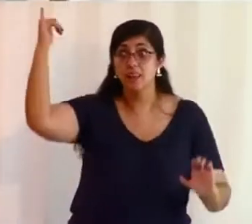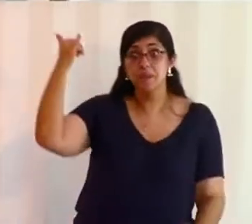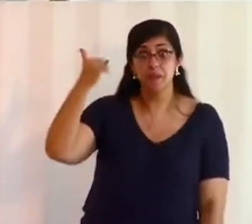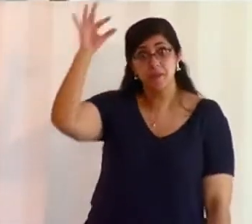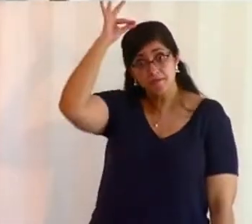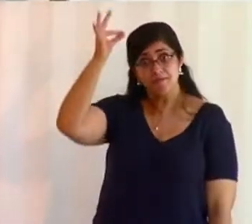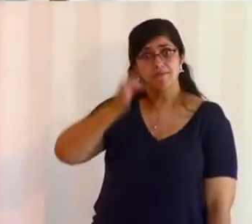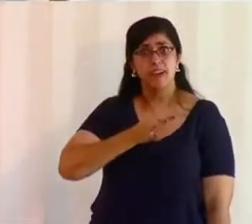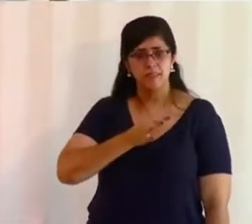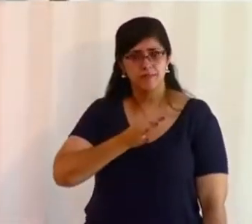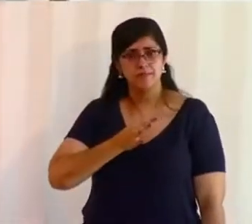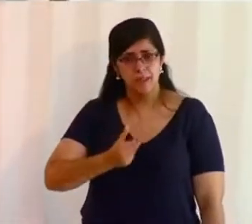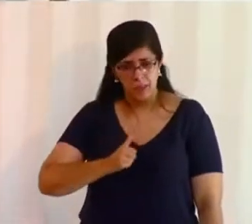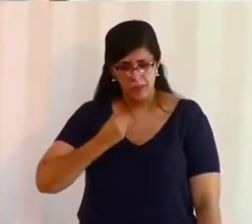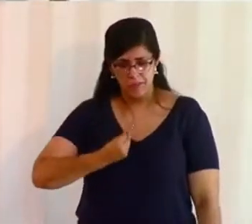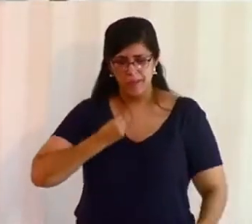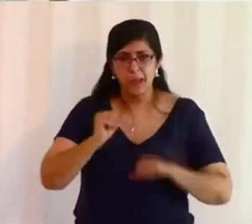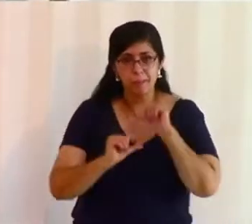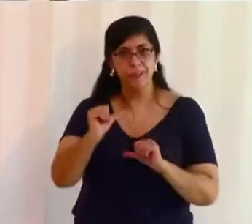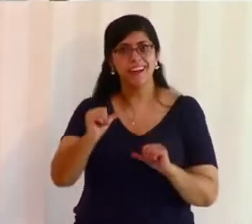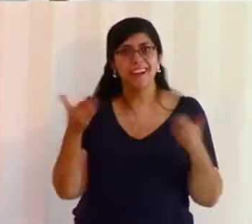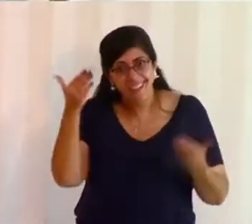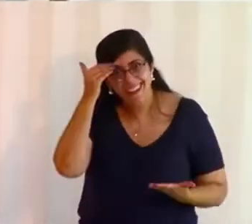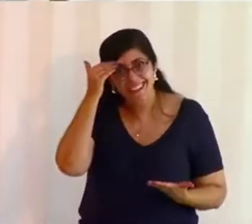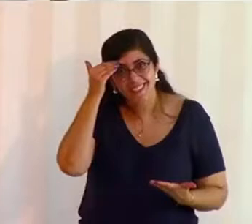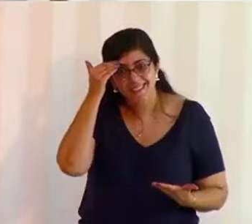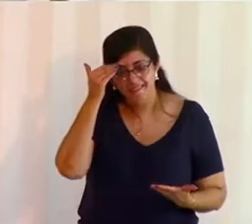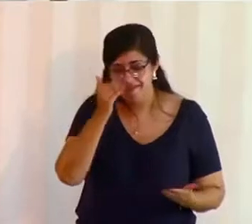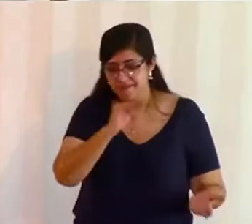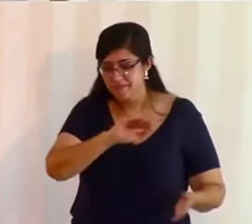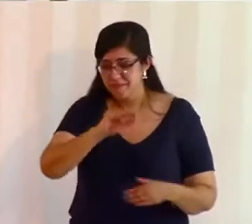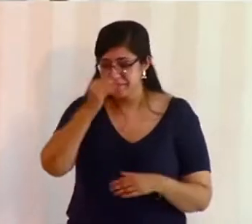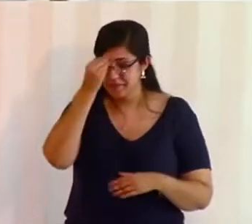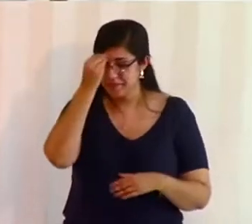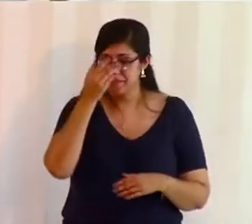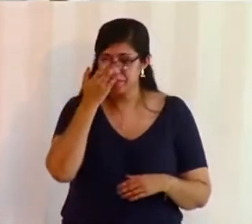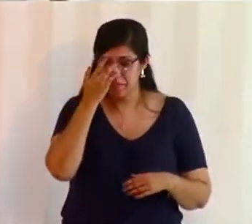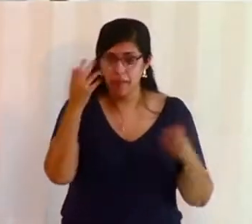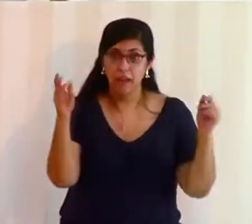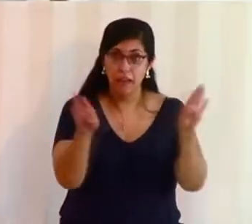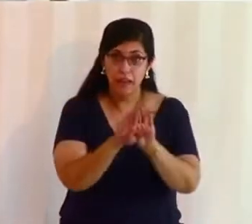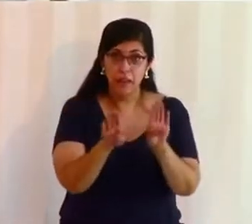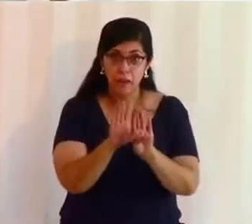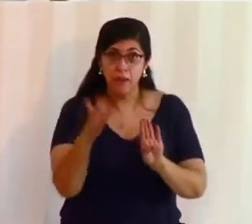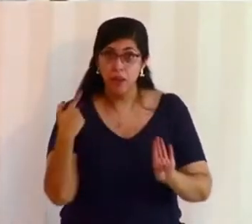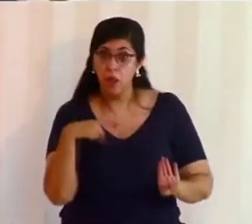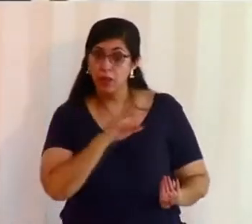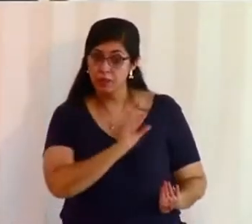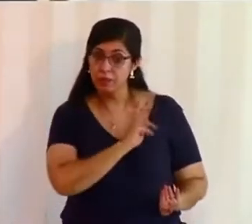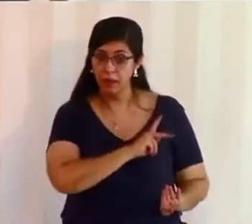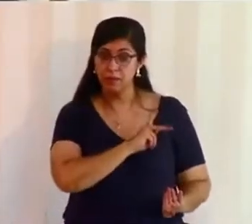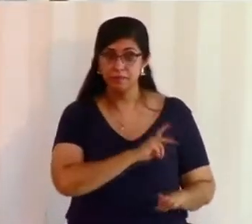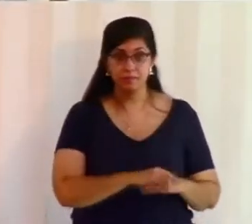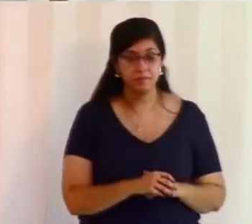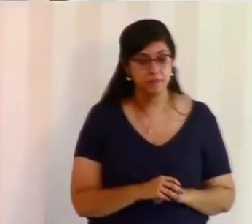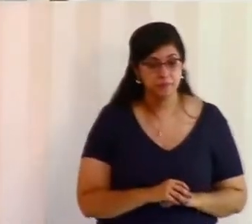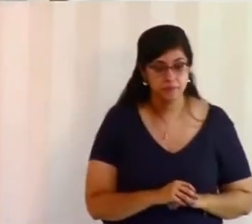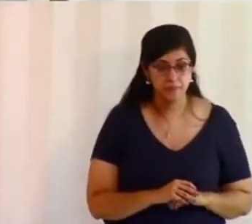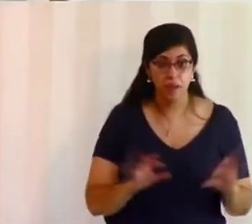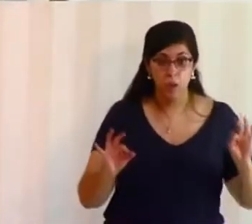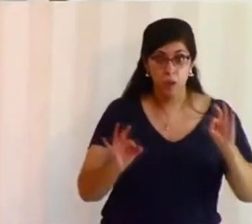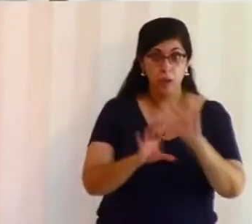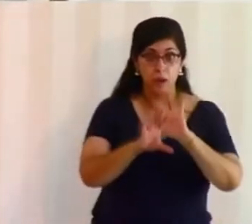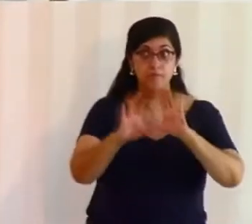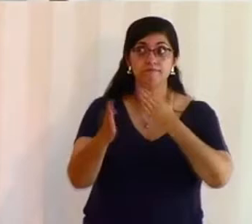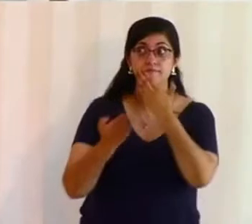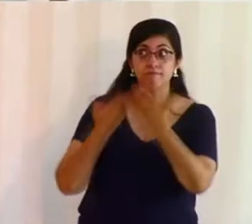Deus. E Paulo tem consciência disso. E nós precisamos ter, então, um homem de Deus, uma mulher de Deus, que quer